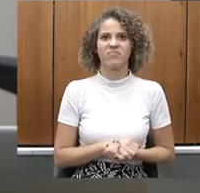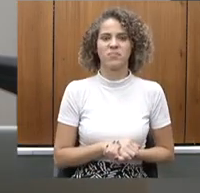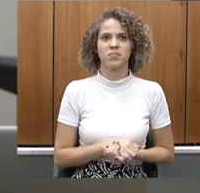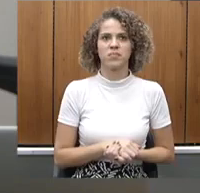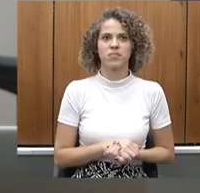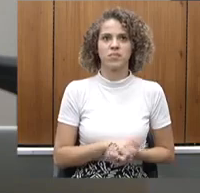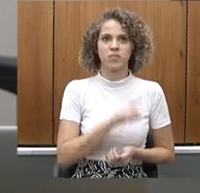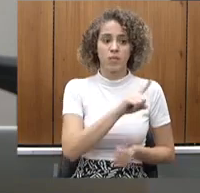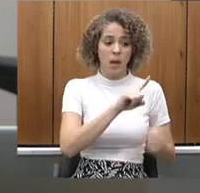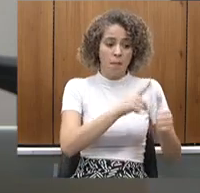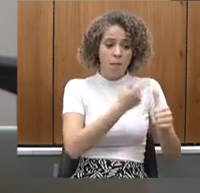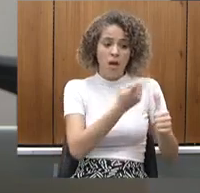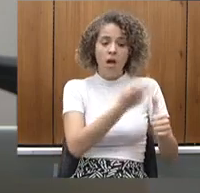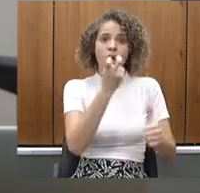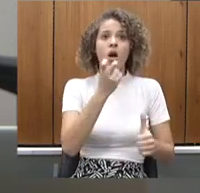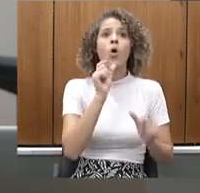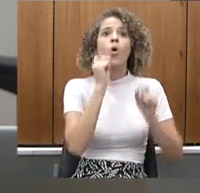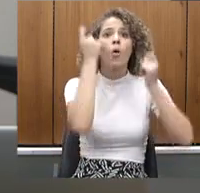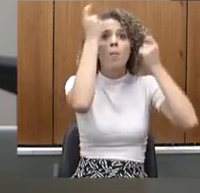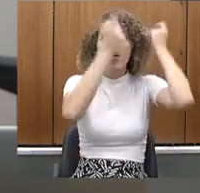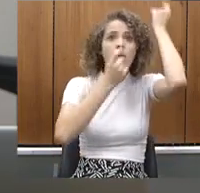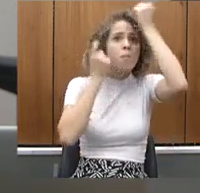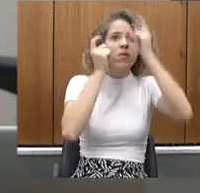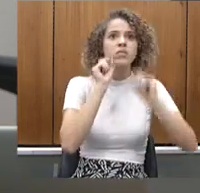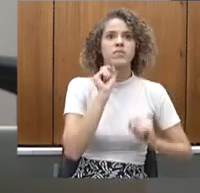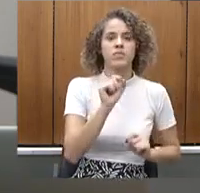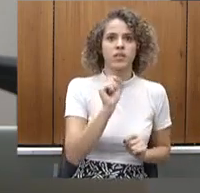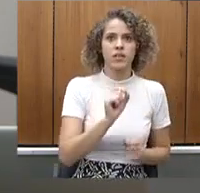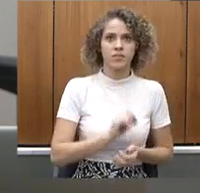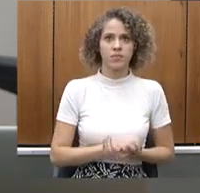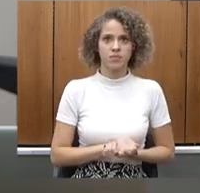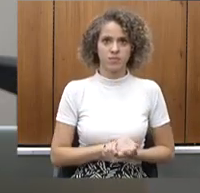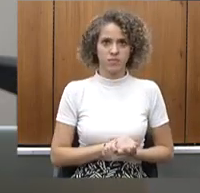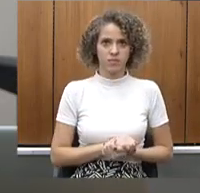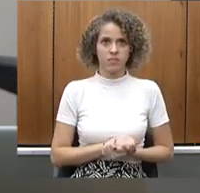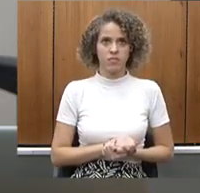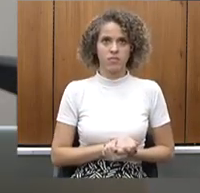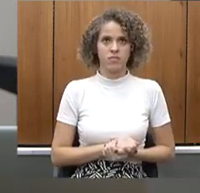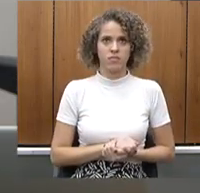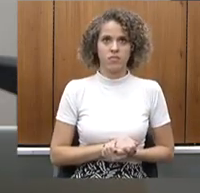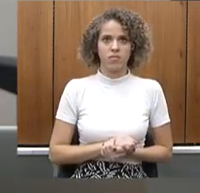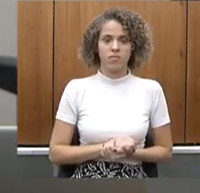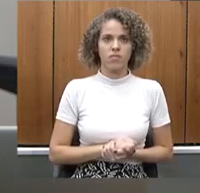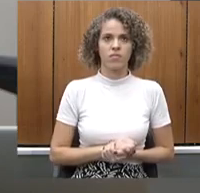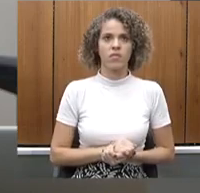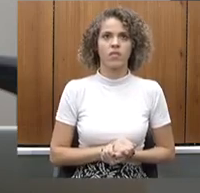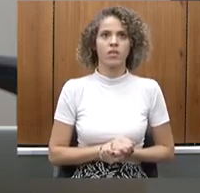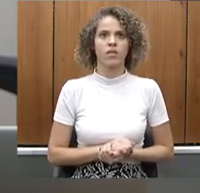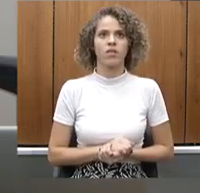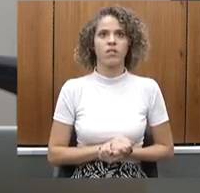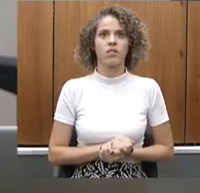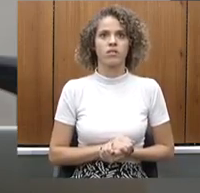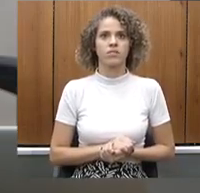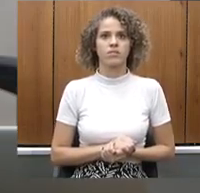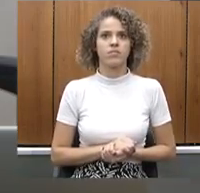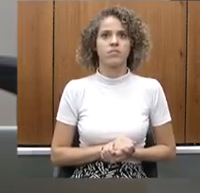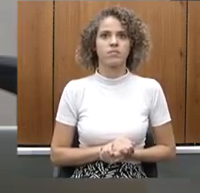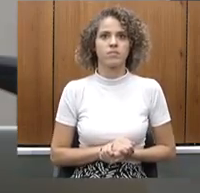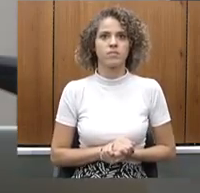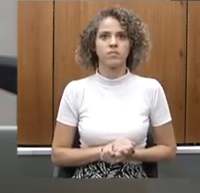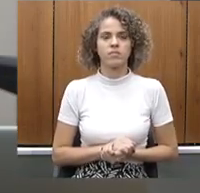a primeira preocupação é essa porque porque eu percebi que o final né